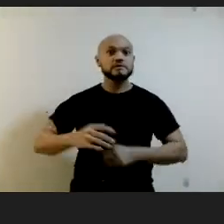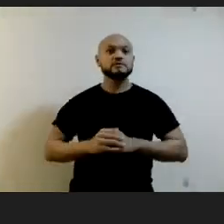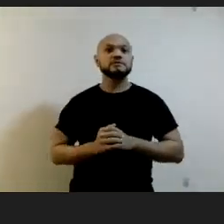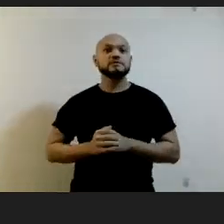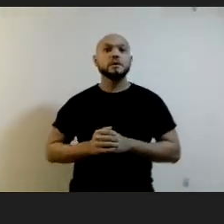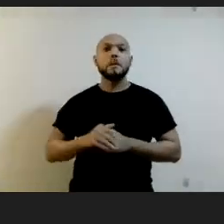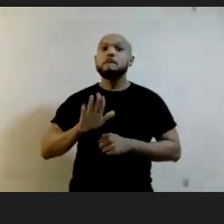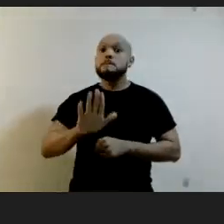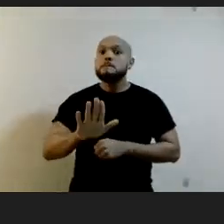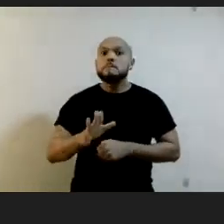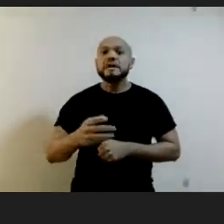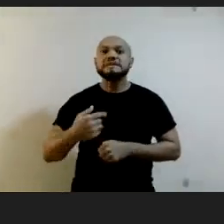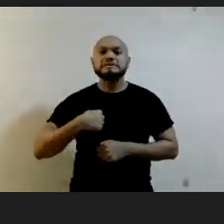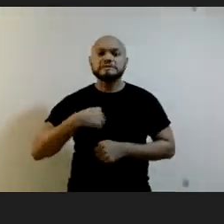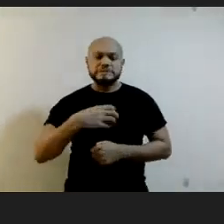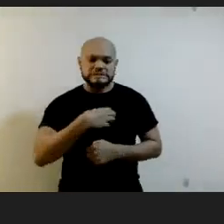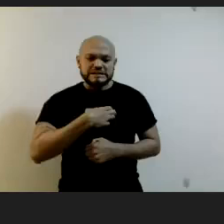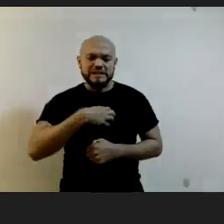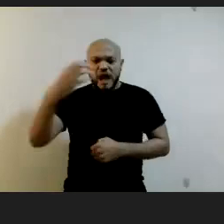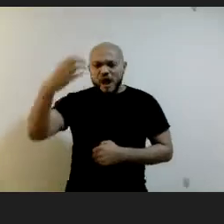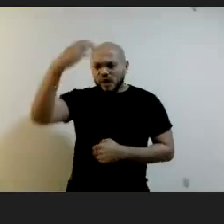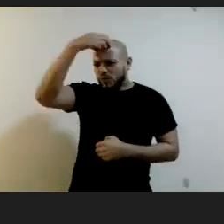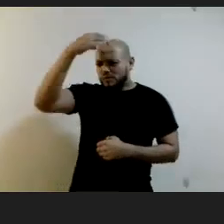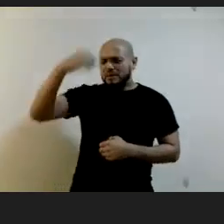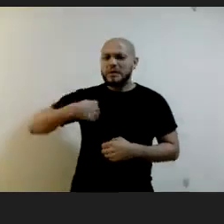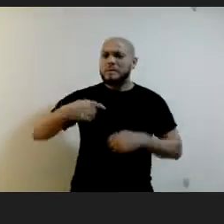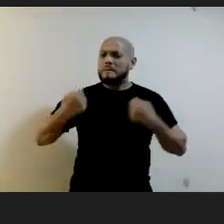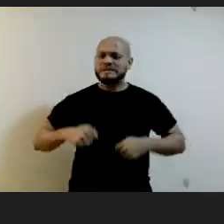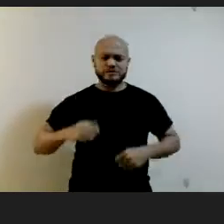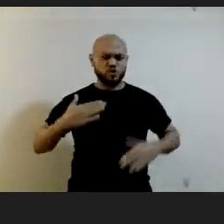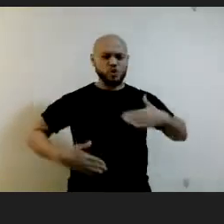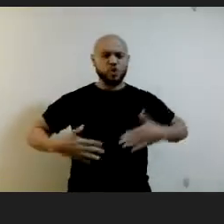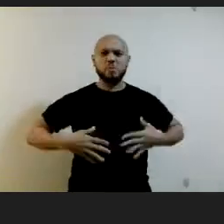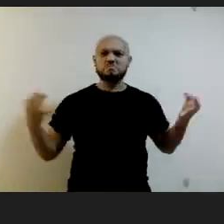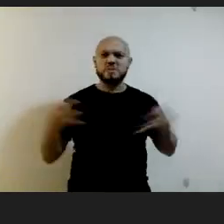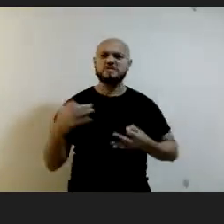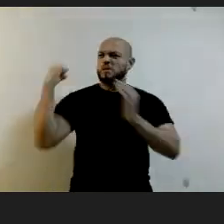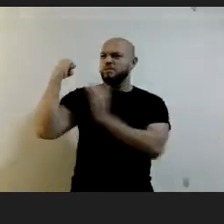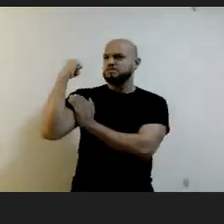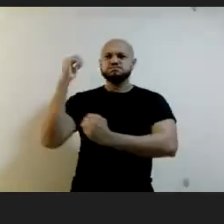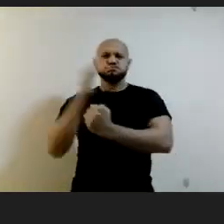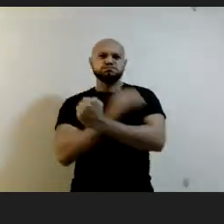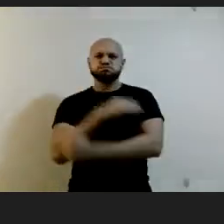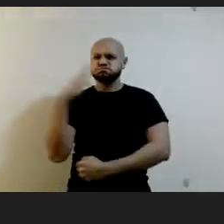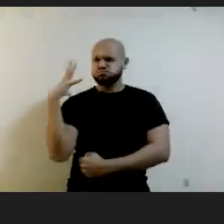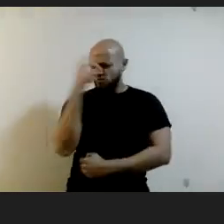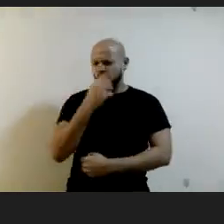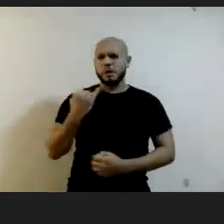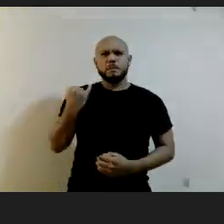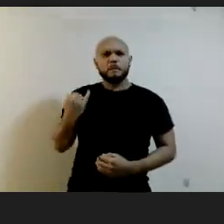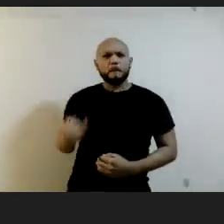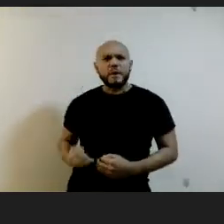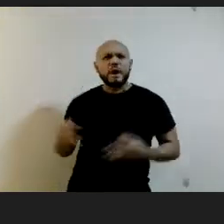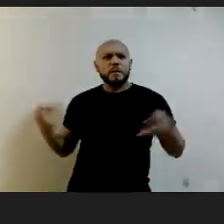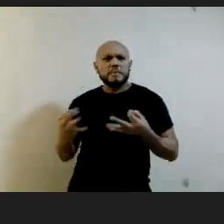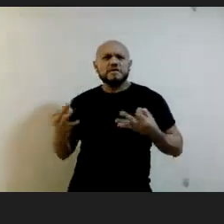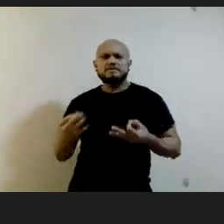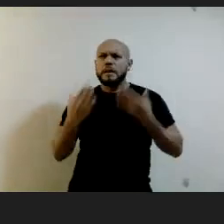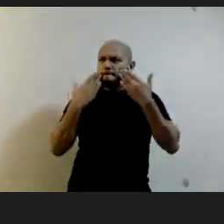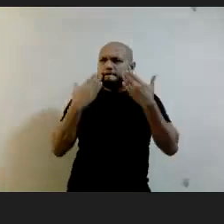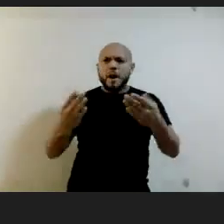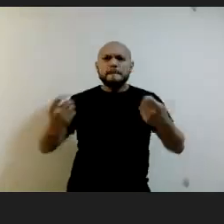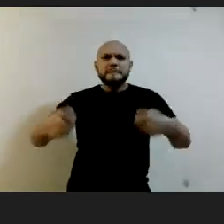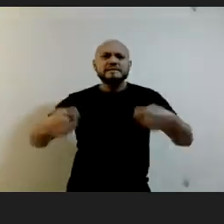associada à culpa, né? Ah, eu tenho que ter um corpo perfeito, eu tenho que estar super magro, eu tenho que. Hoje a